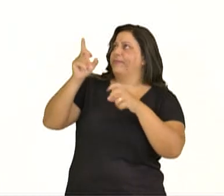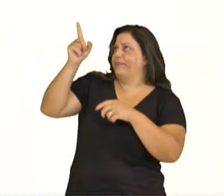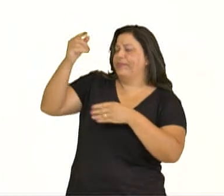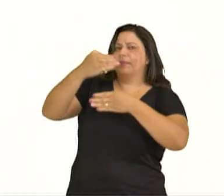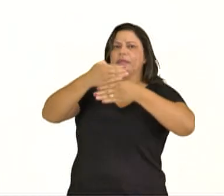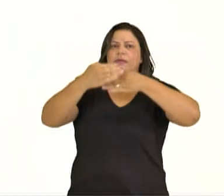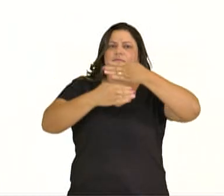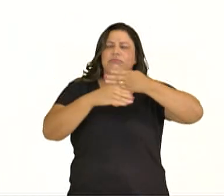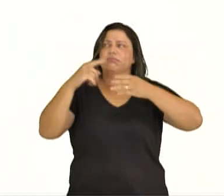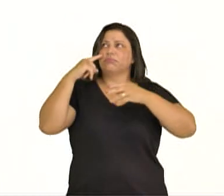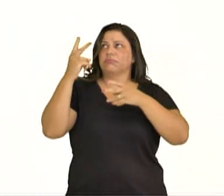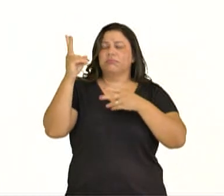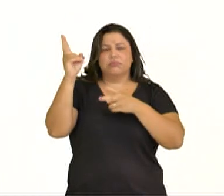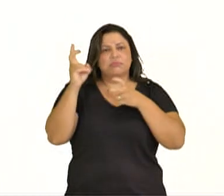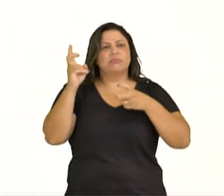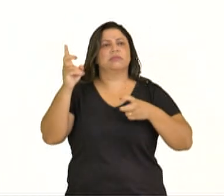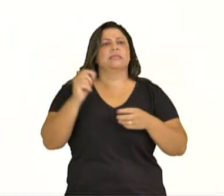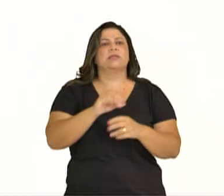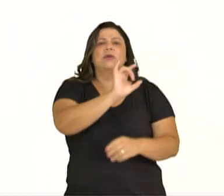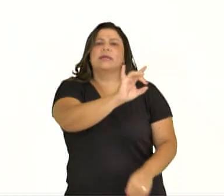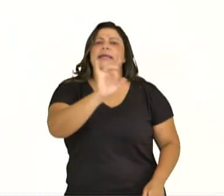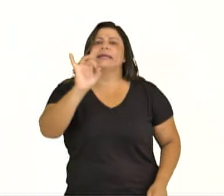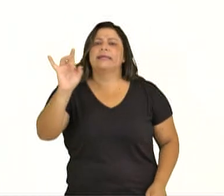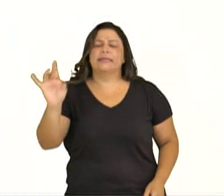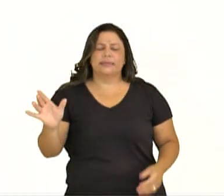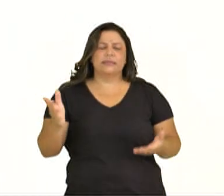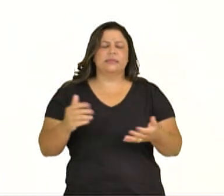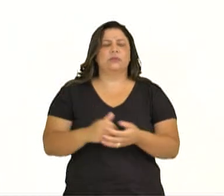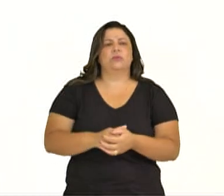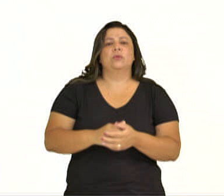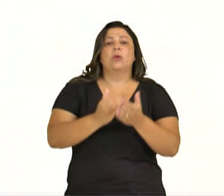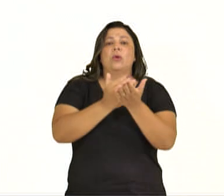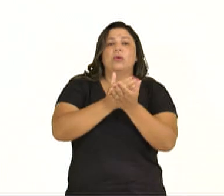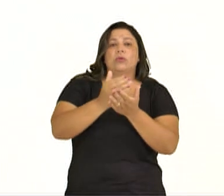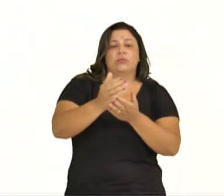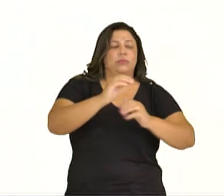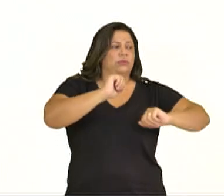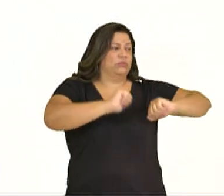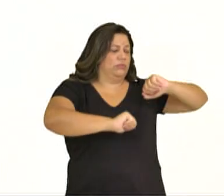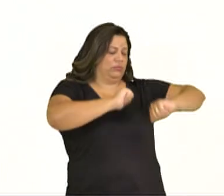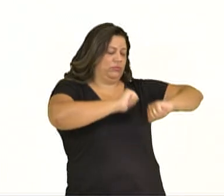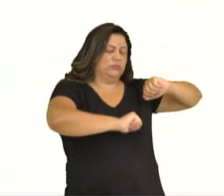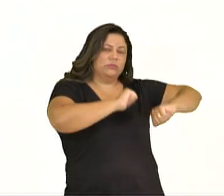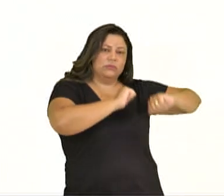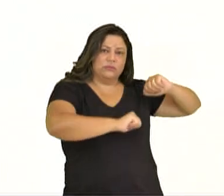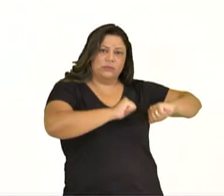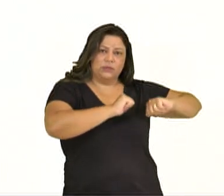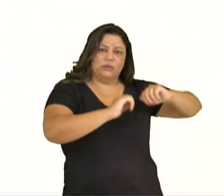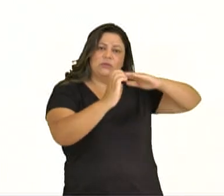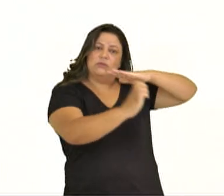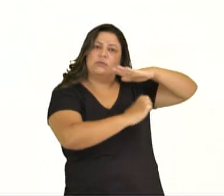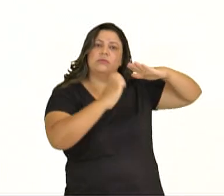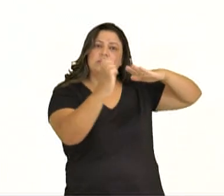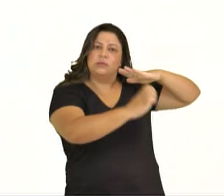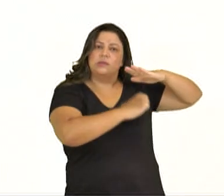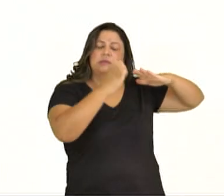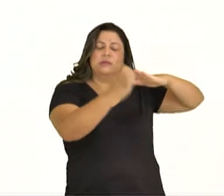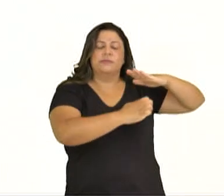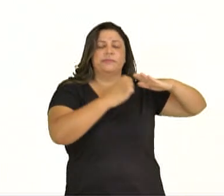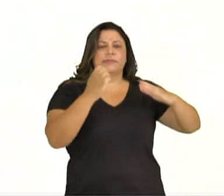dos setores, começando ali pela indústria. Então, as grandes fábricas, né? Aqueles